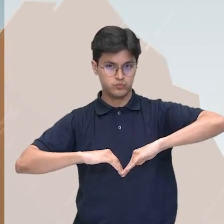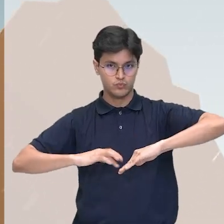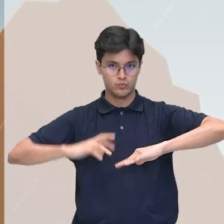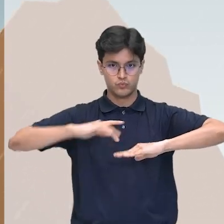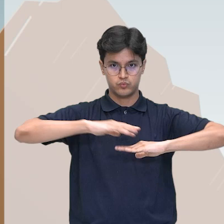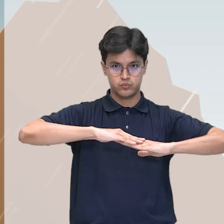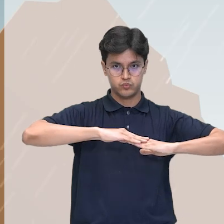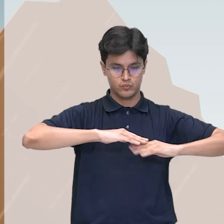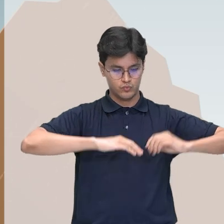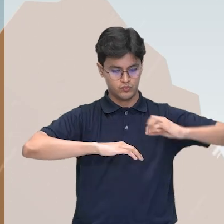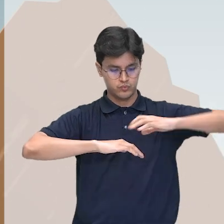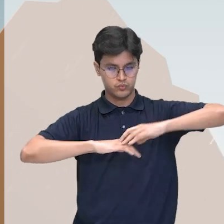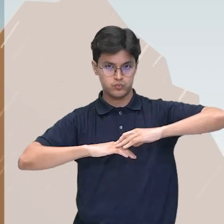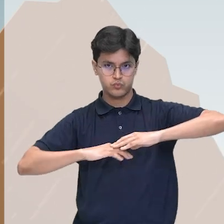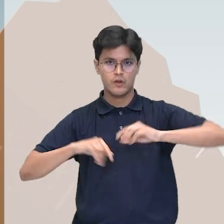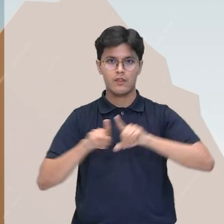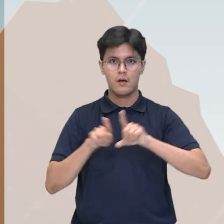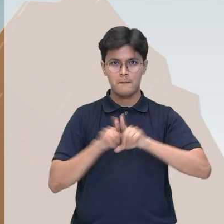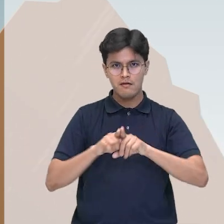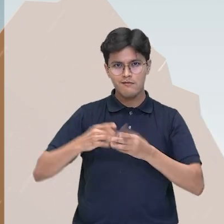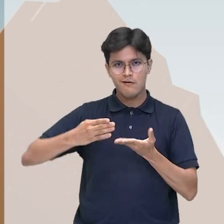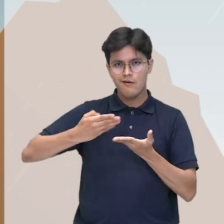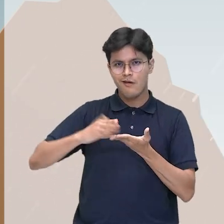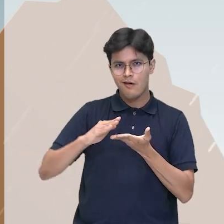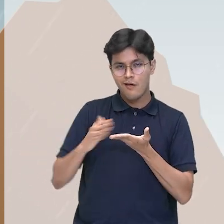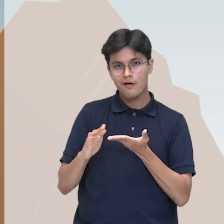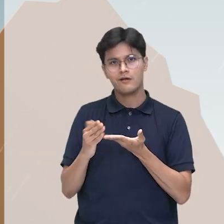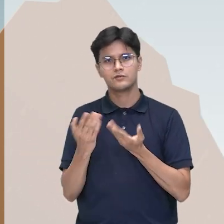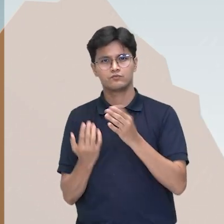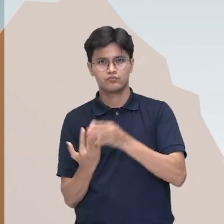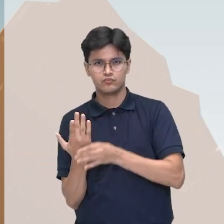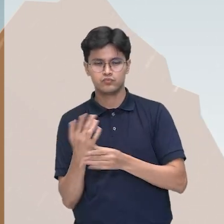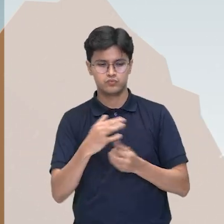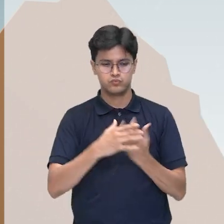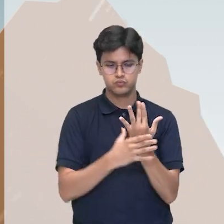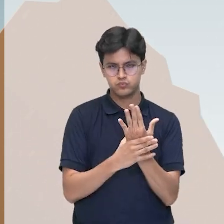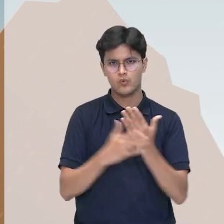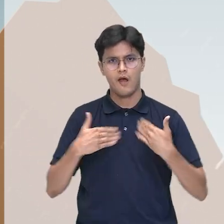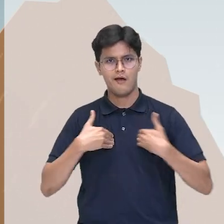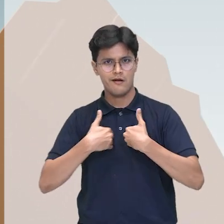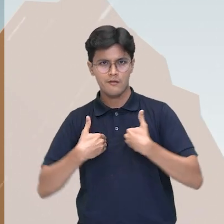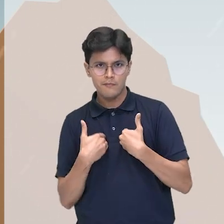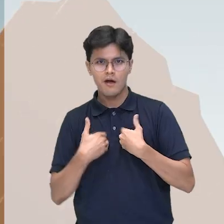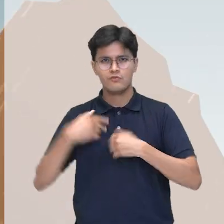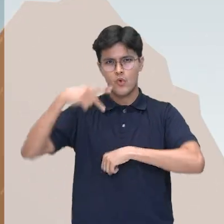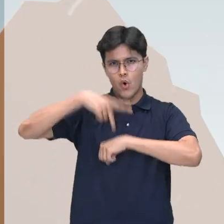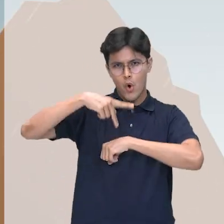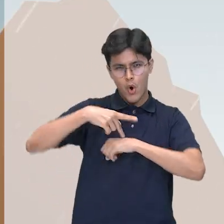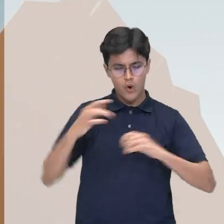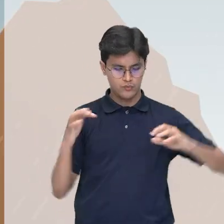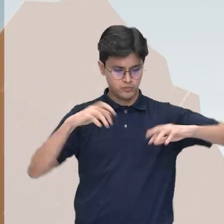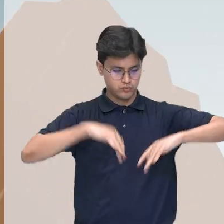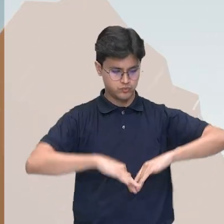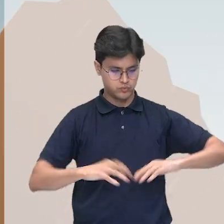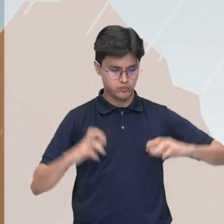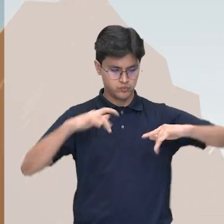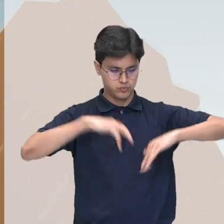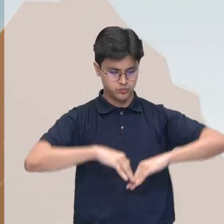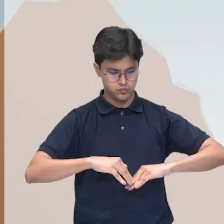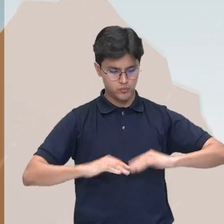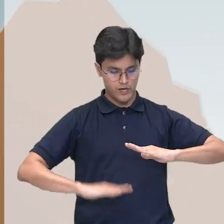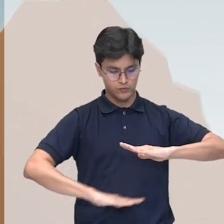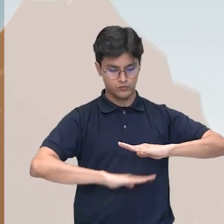com restos de vegetais, animais, rochas, dentre outros. As camadas que ficam mais no fundo são as mais